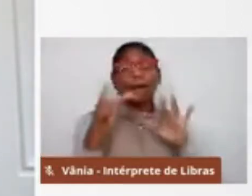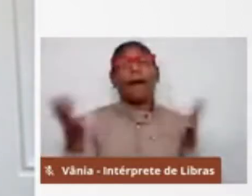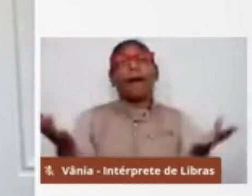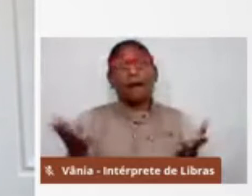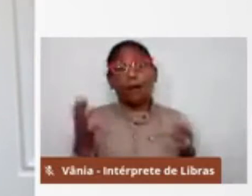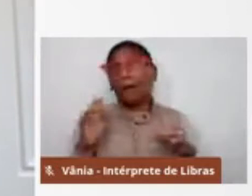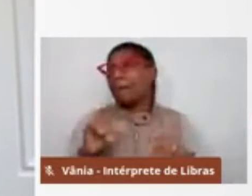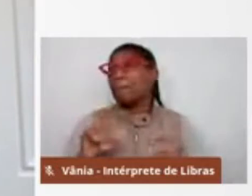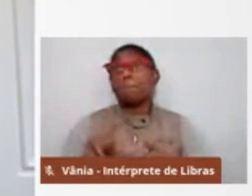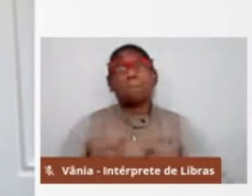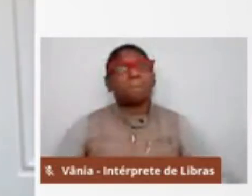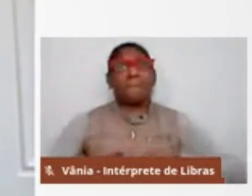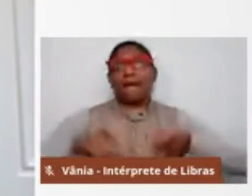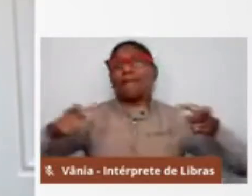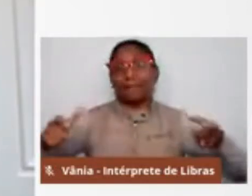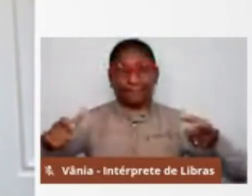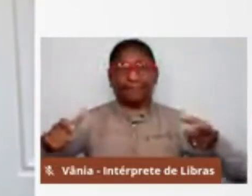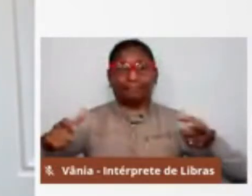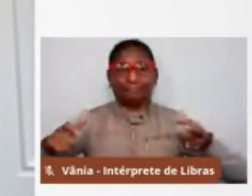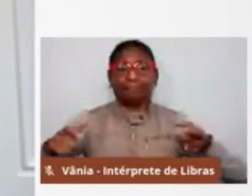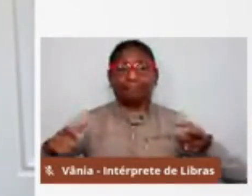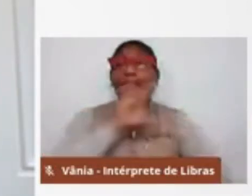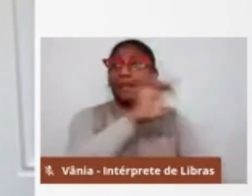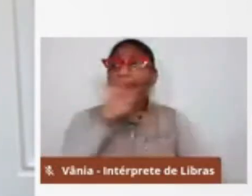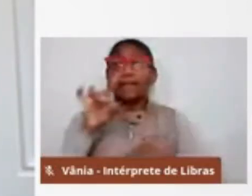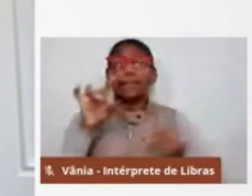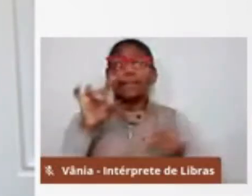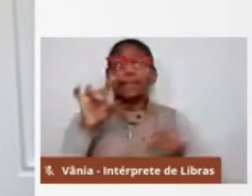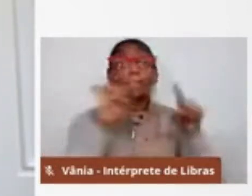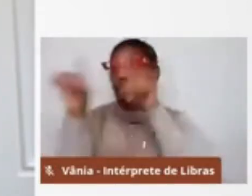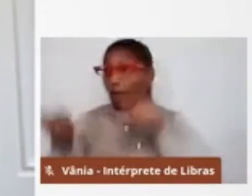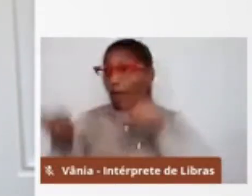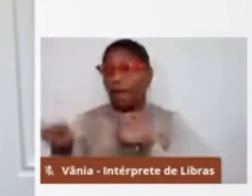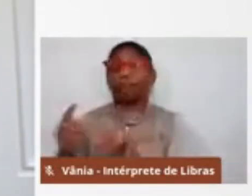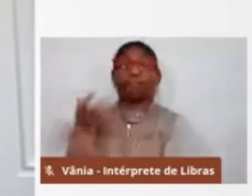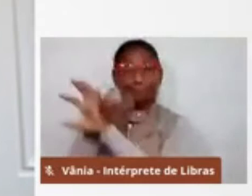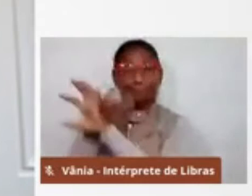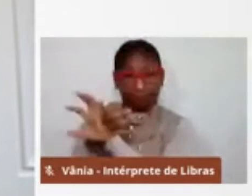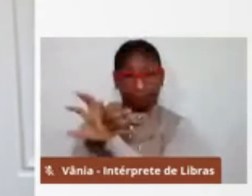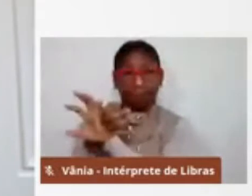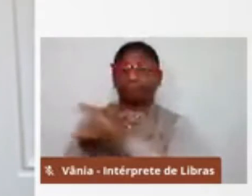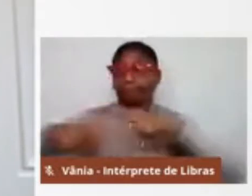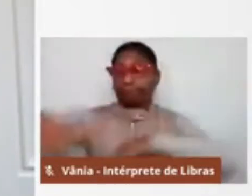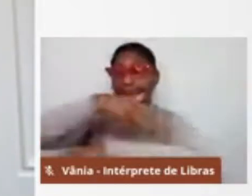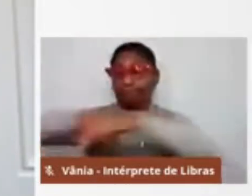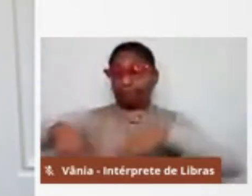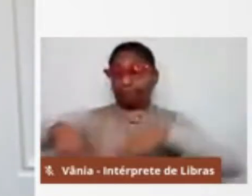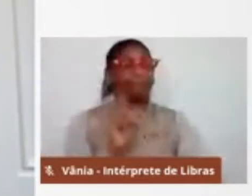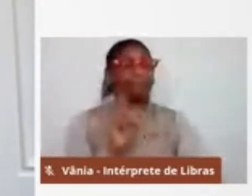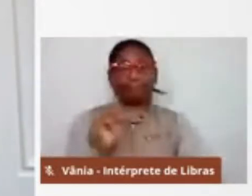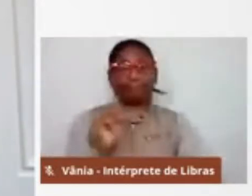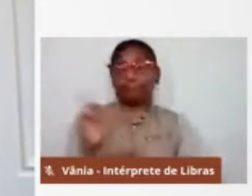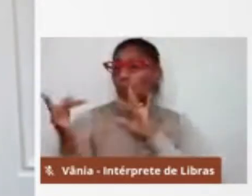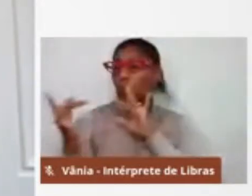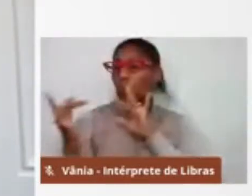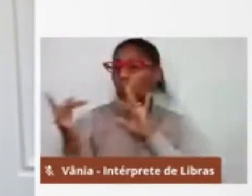mais, especialmente nessa semana, servidores em trabalho remoto, né, diminuindo a circulação de pessoas e evitando este